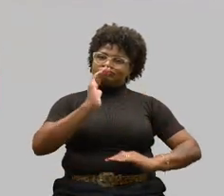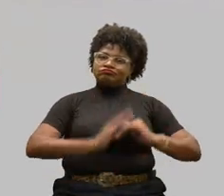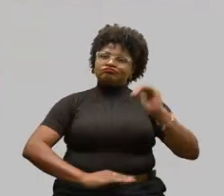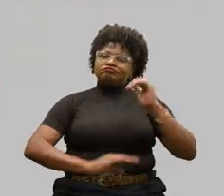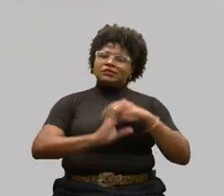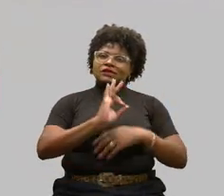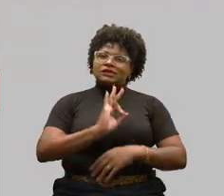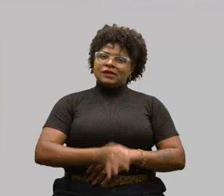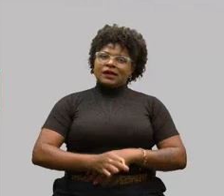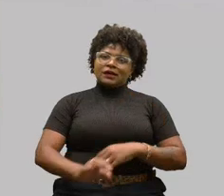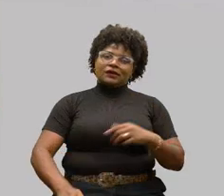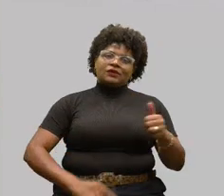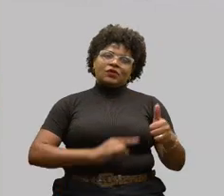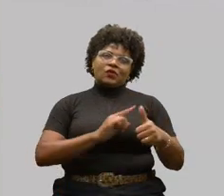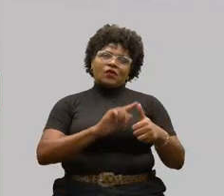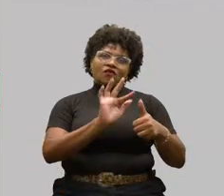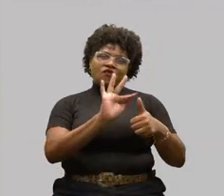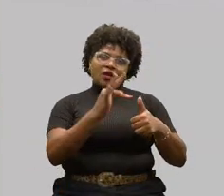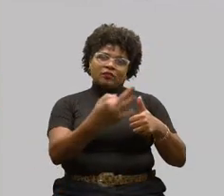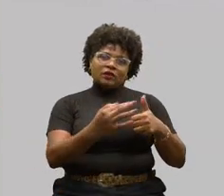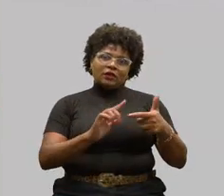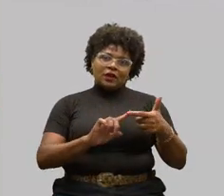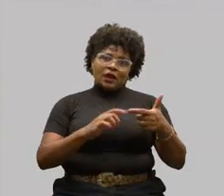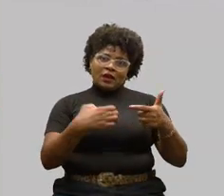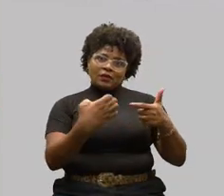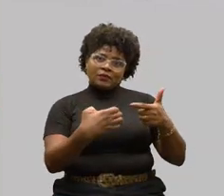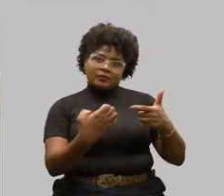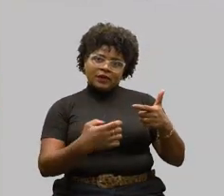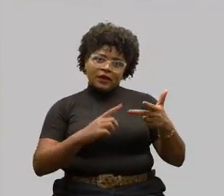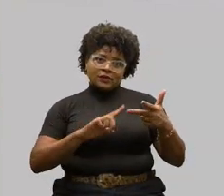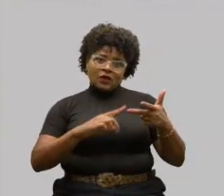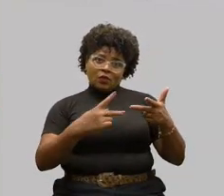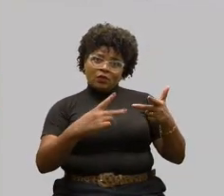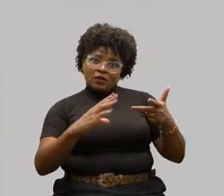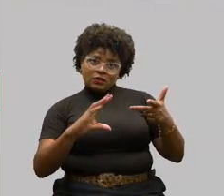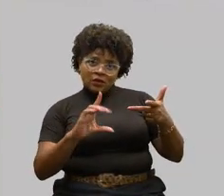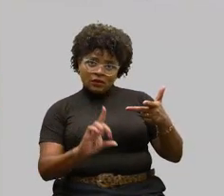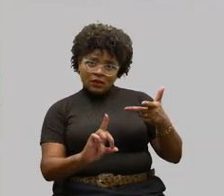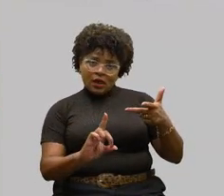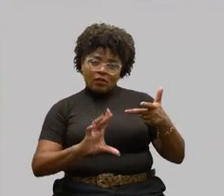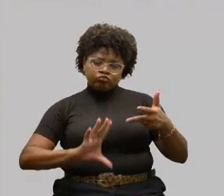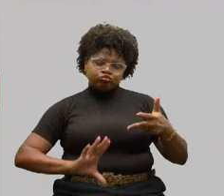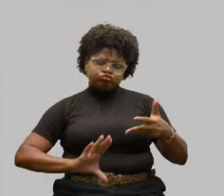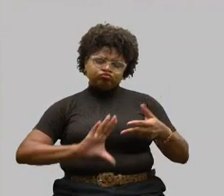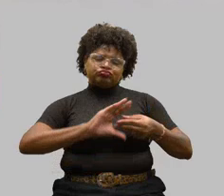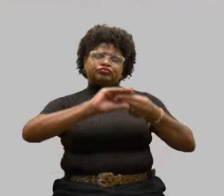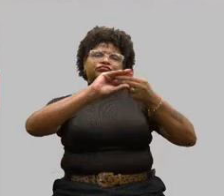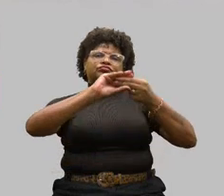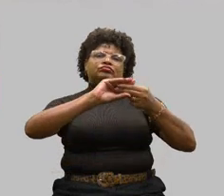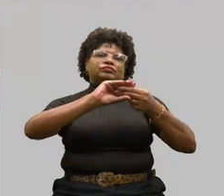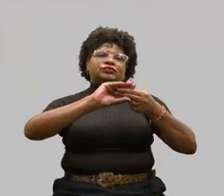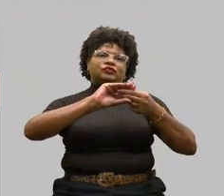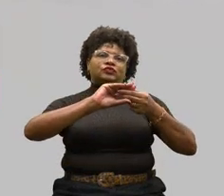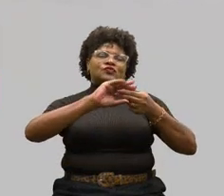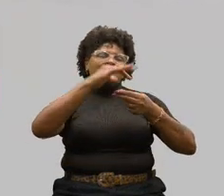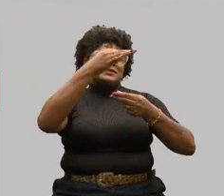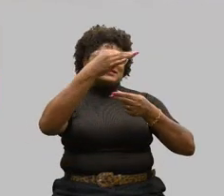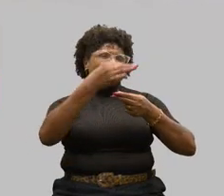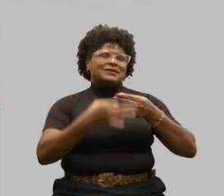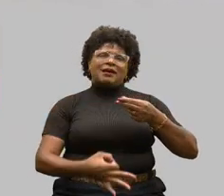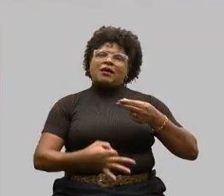a pessoa com deficiência todos envolvidos é criteriosamente